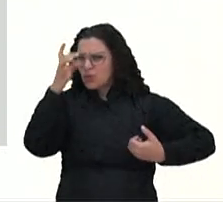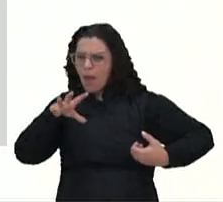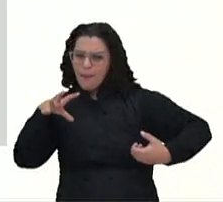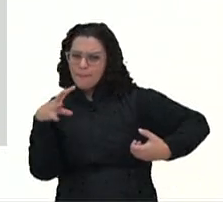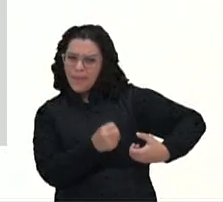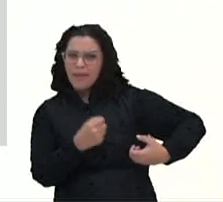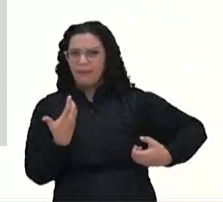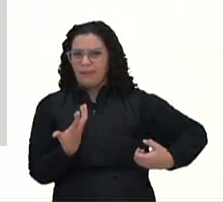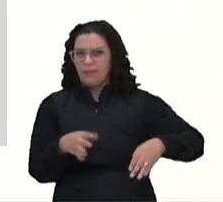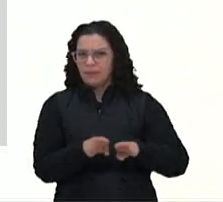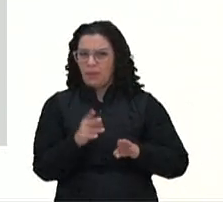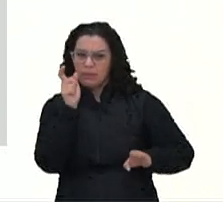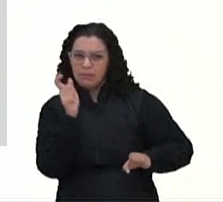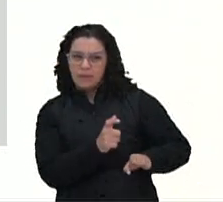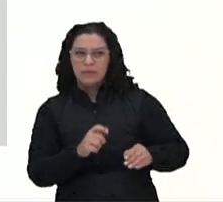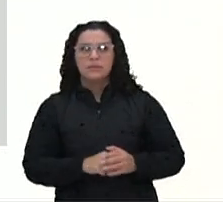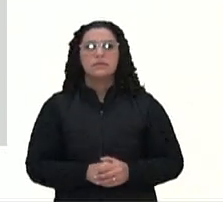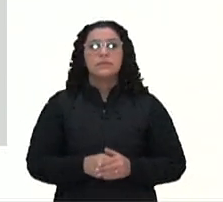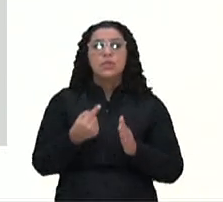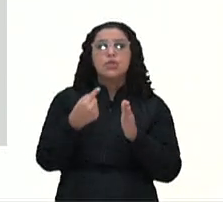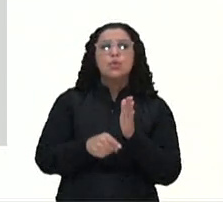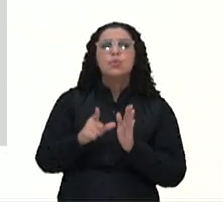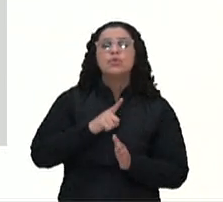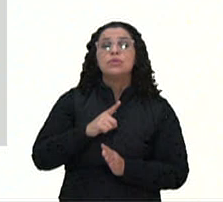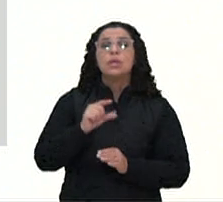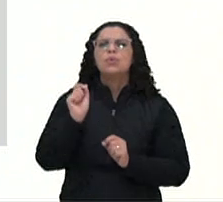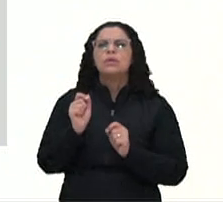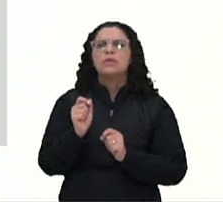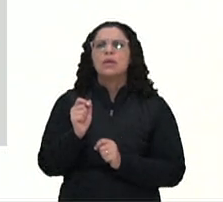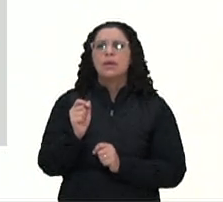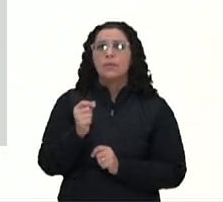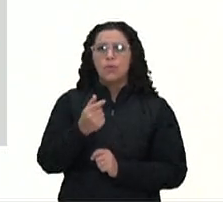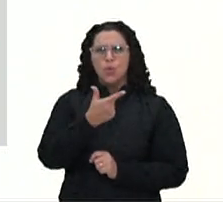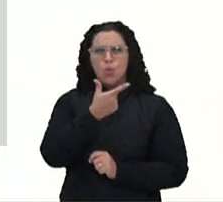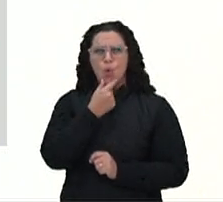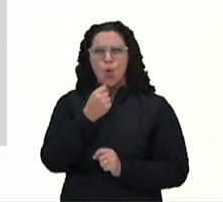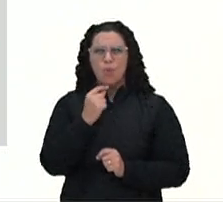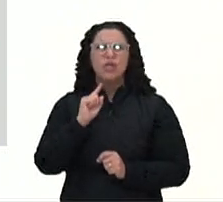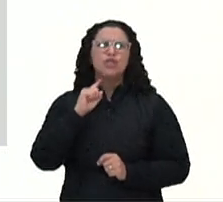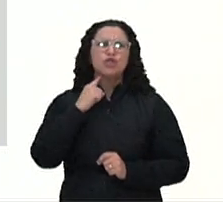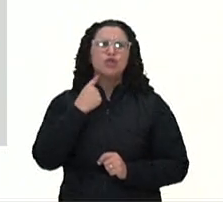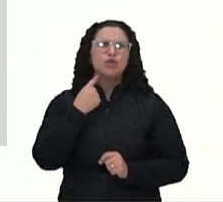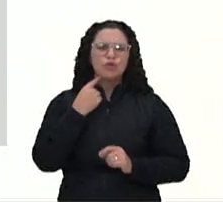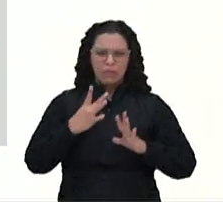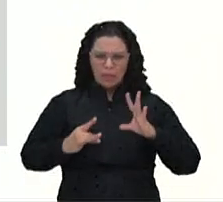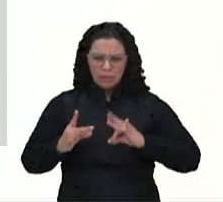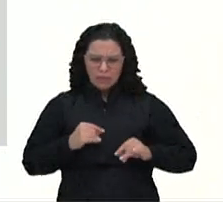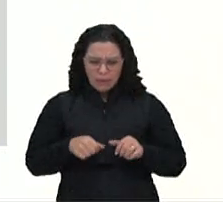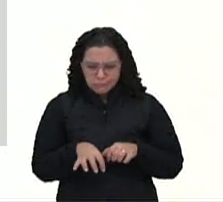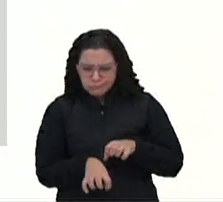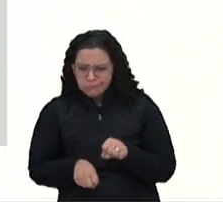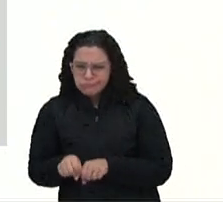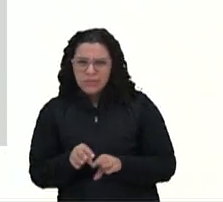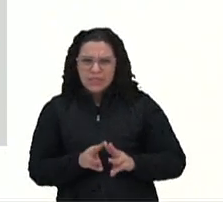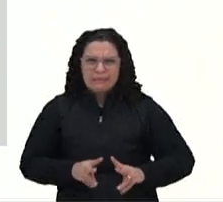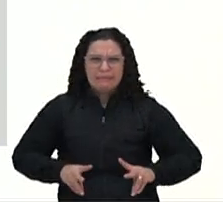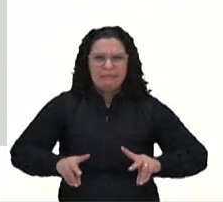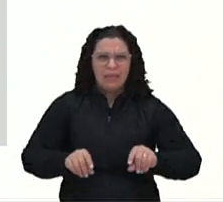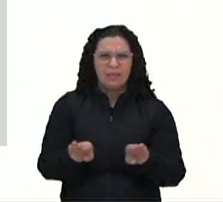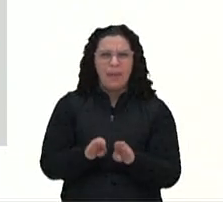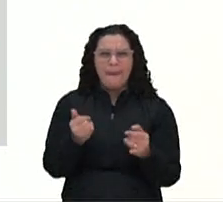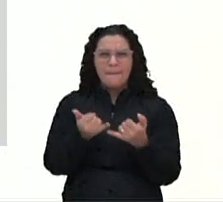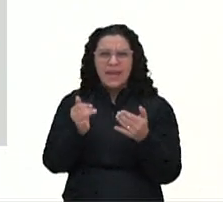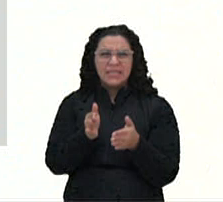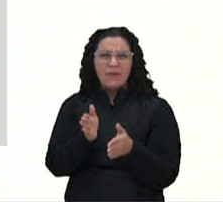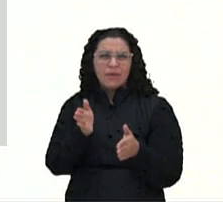De um dos jogadores. E o último aqui, nós temos um cara numa lama, completamente sujo de lama, ele meio que está se arrastando, como se ele estivesse fugindo